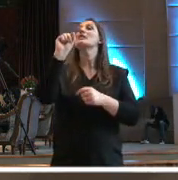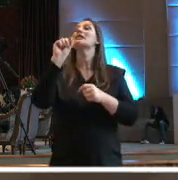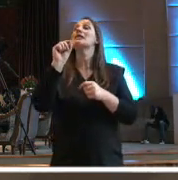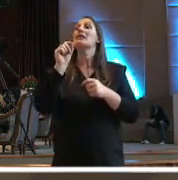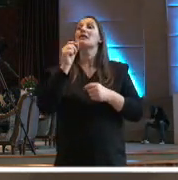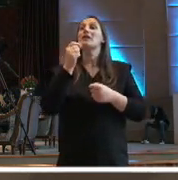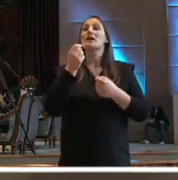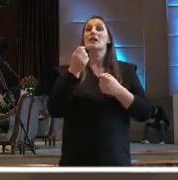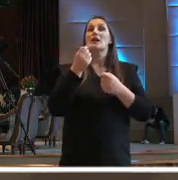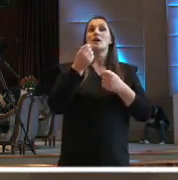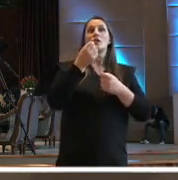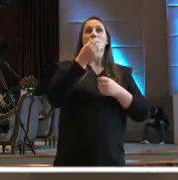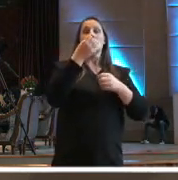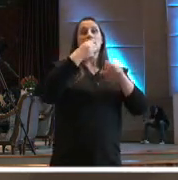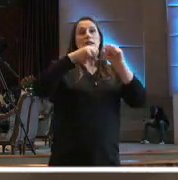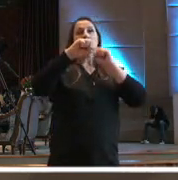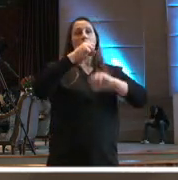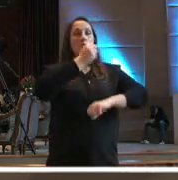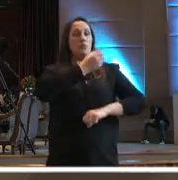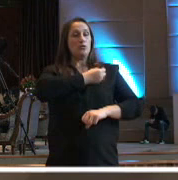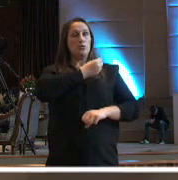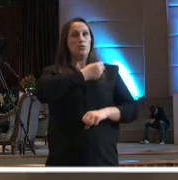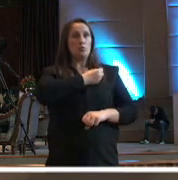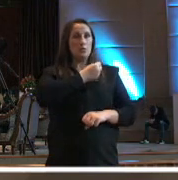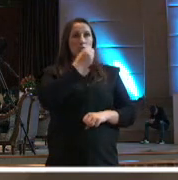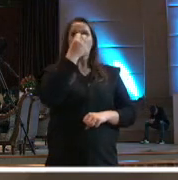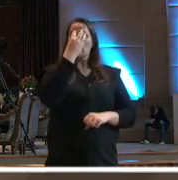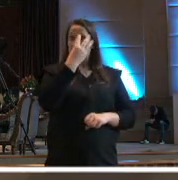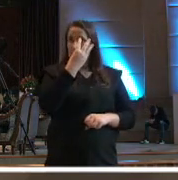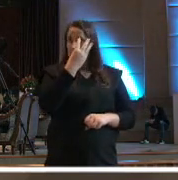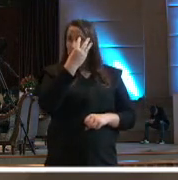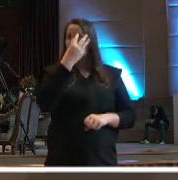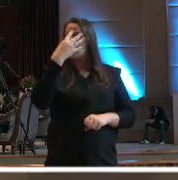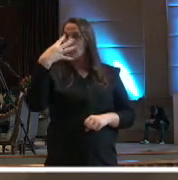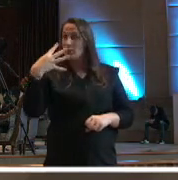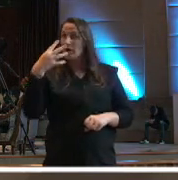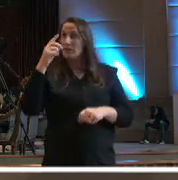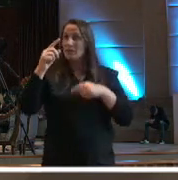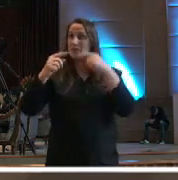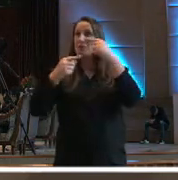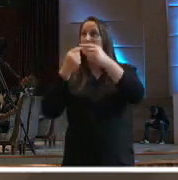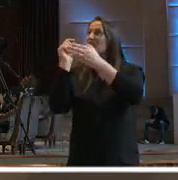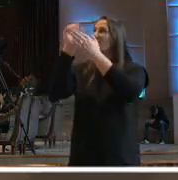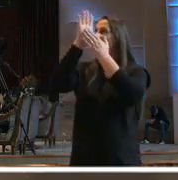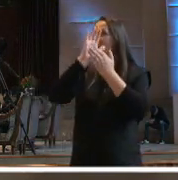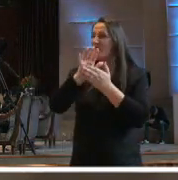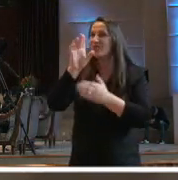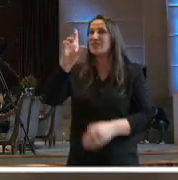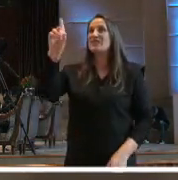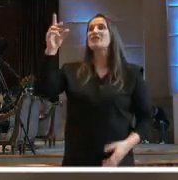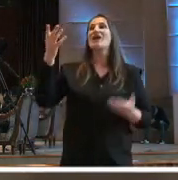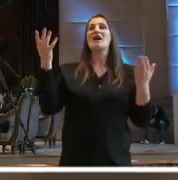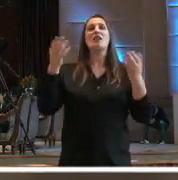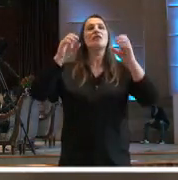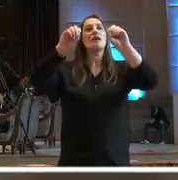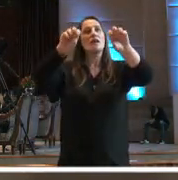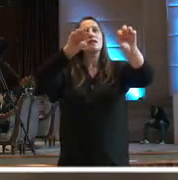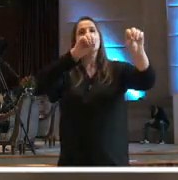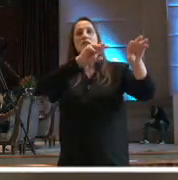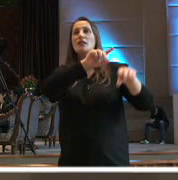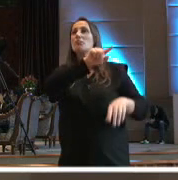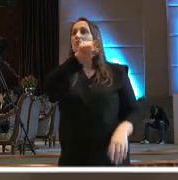pessoas. No Salmo 34, depois que ele conta essa história e louva a Deus, ele diz: agora eu queria ensinar algumas coisas